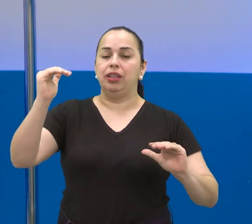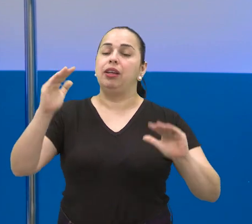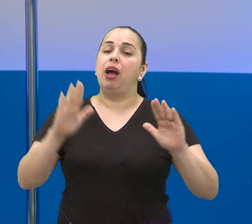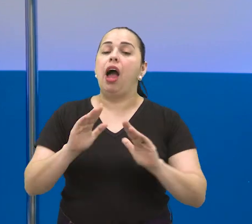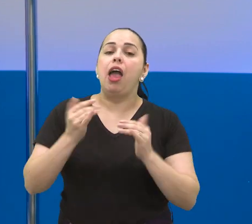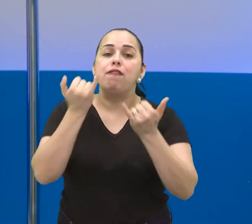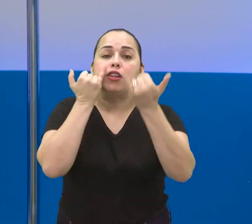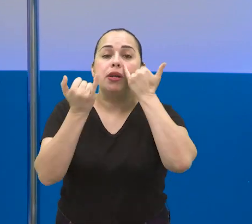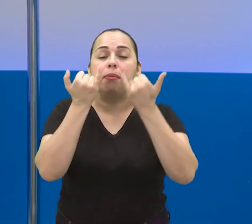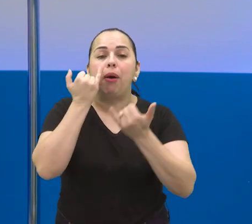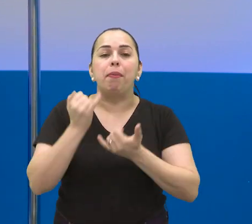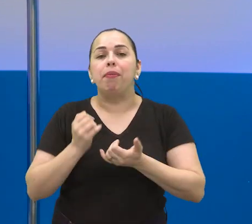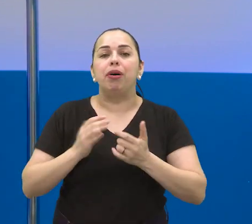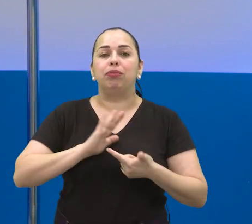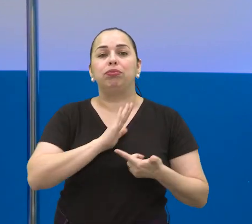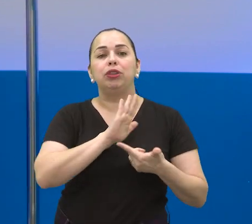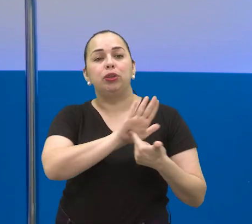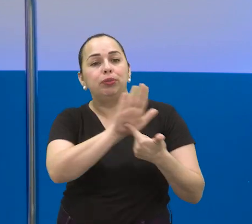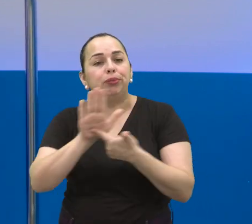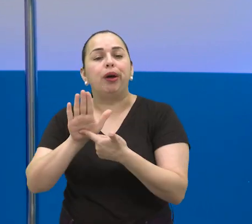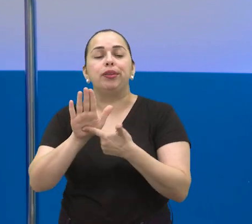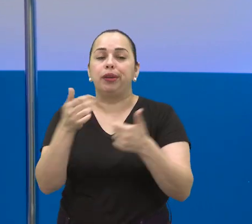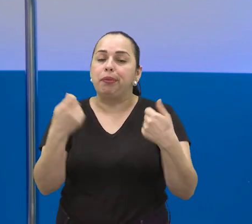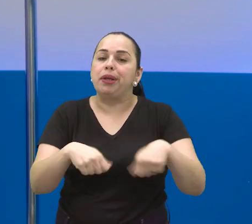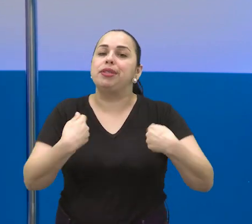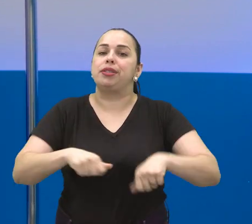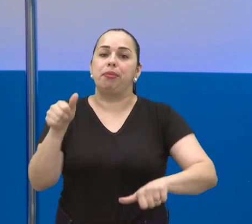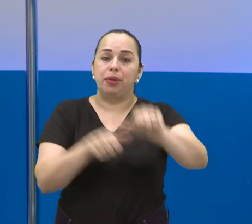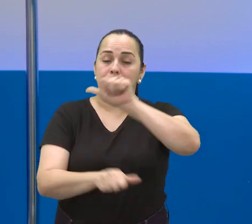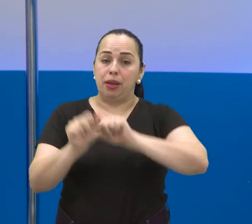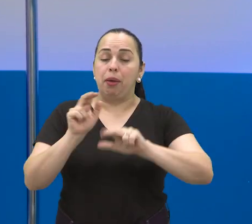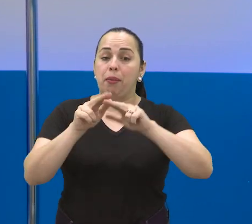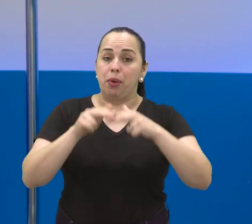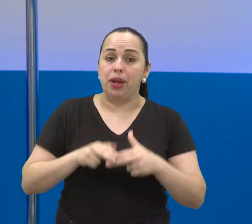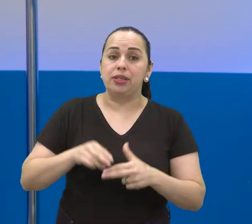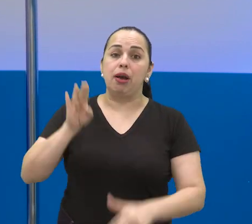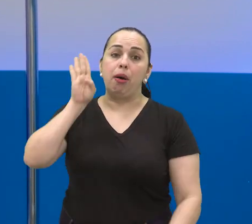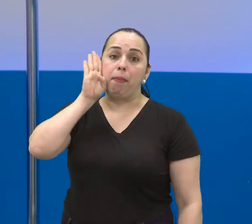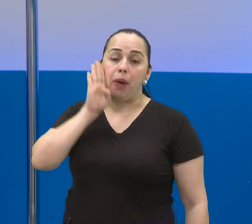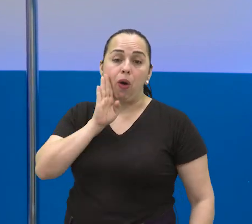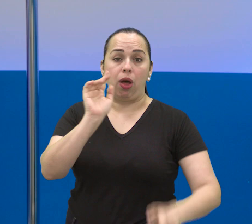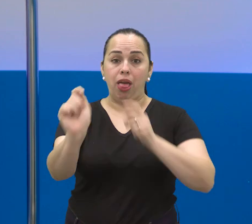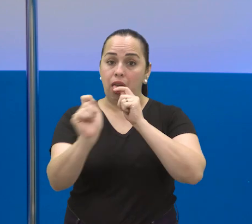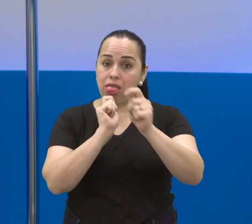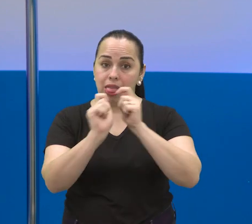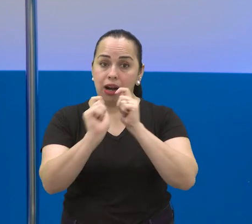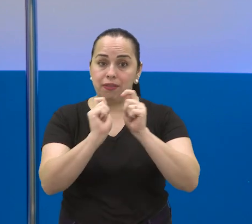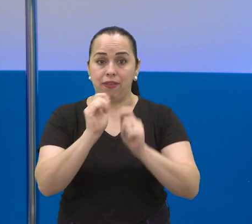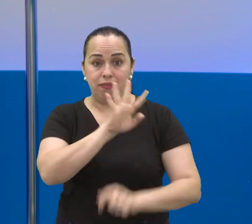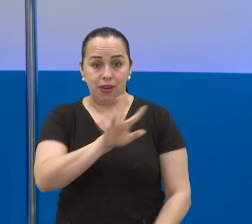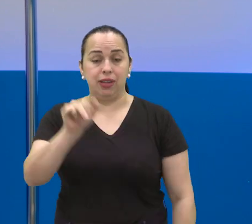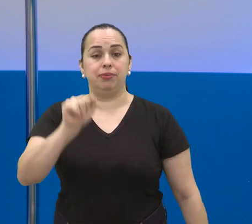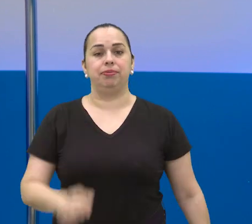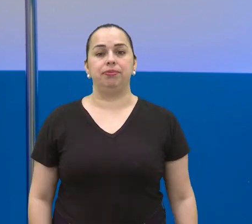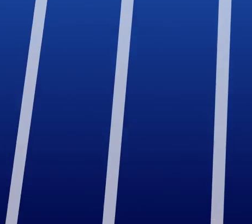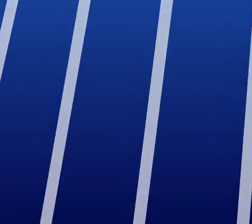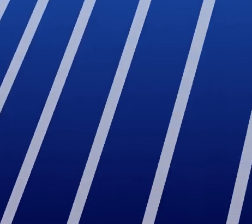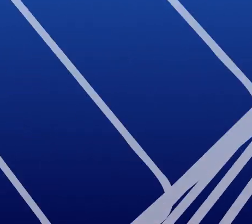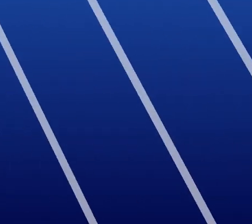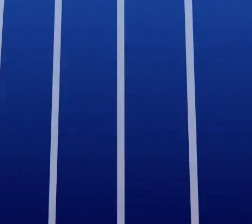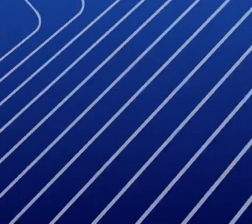Esses dados mostram a necessidade de mudança. O Paulo Ricardo traz esse tema no Boletim Entrevista.